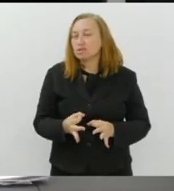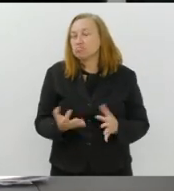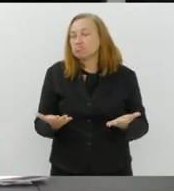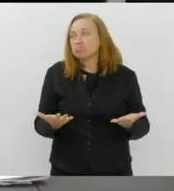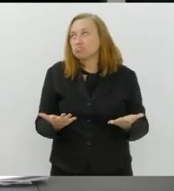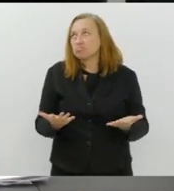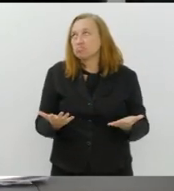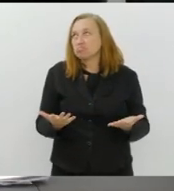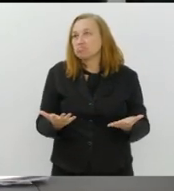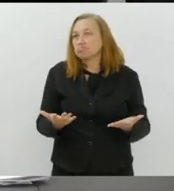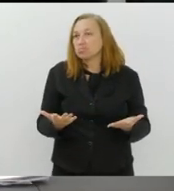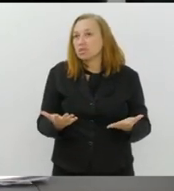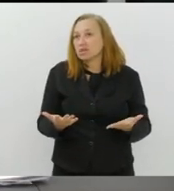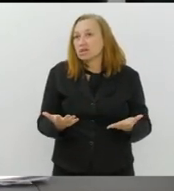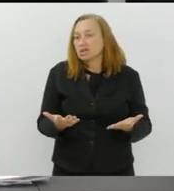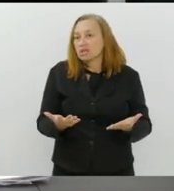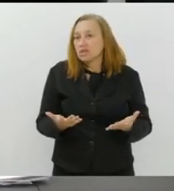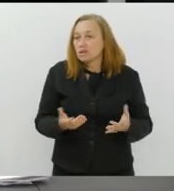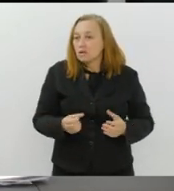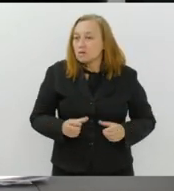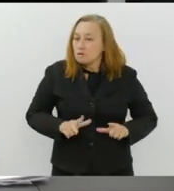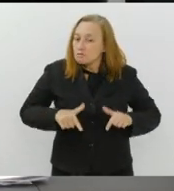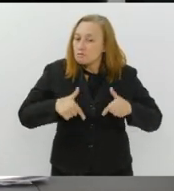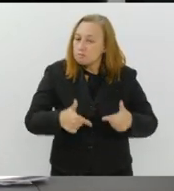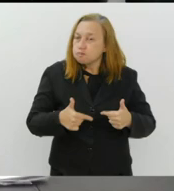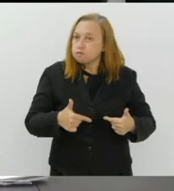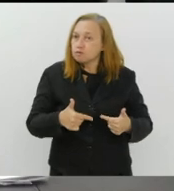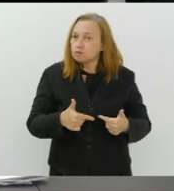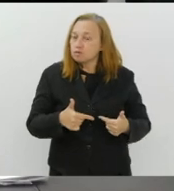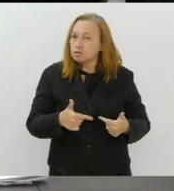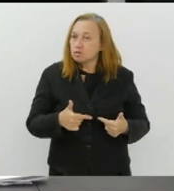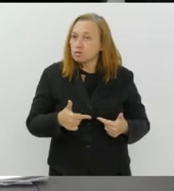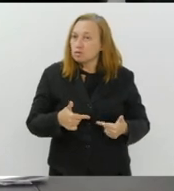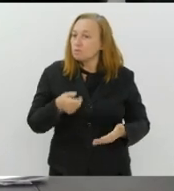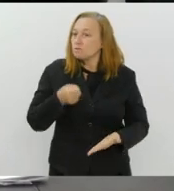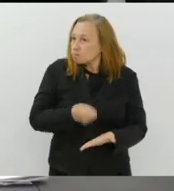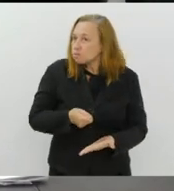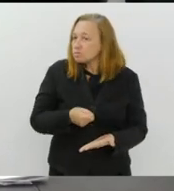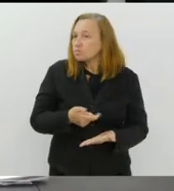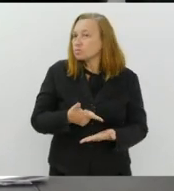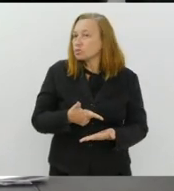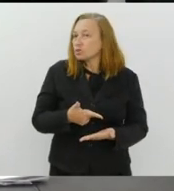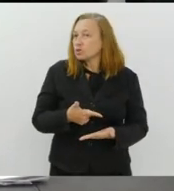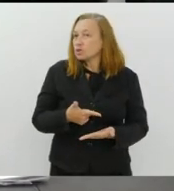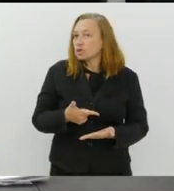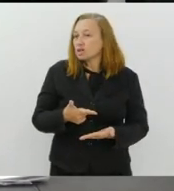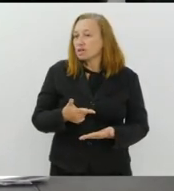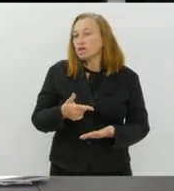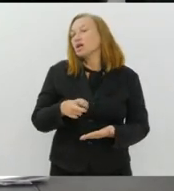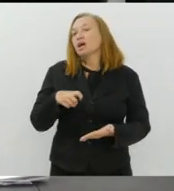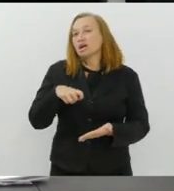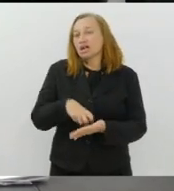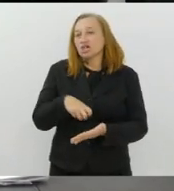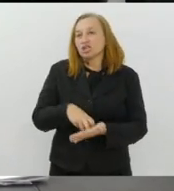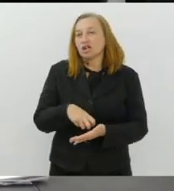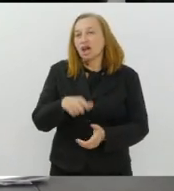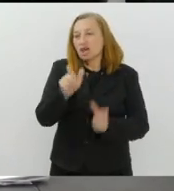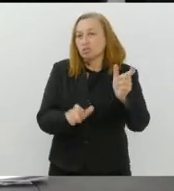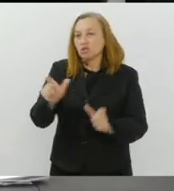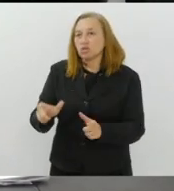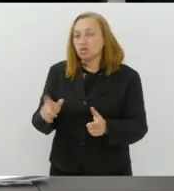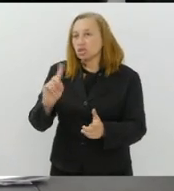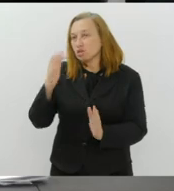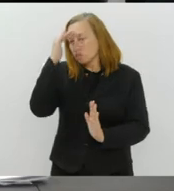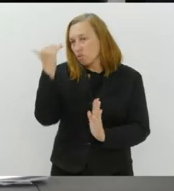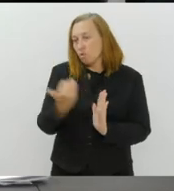digamos, seja mais firme no sentido de punir aqueles que não cumprem as decisões? Isto é, de fato,